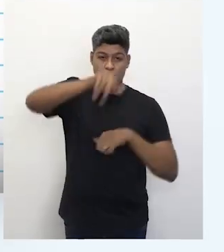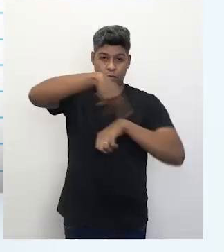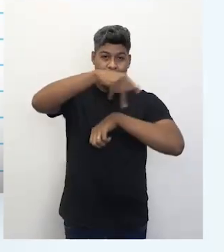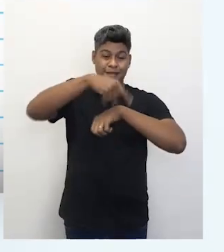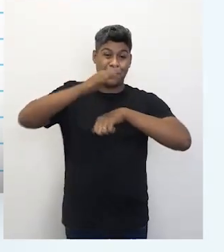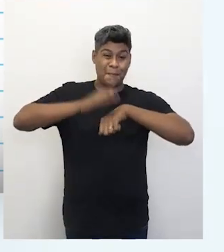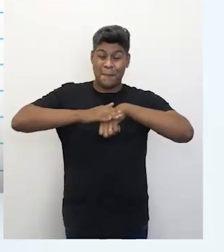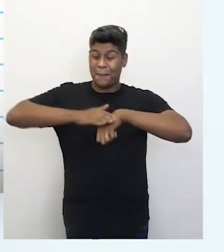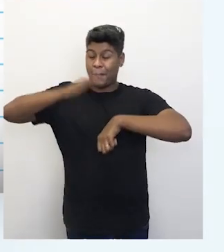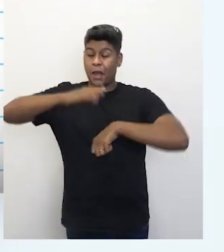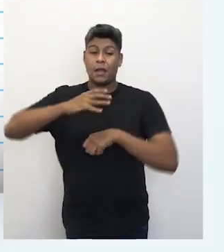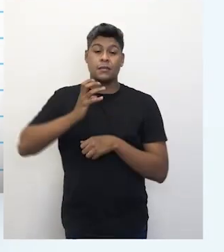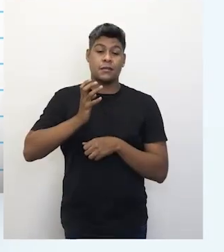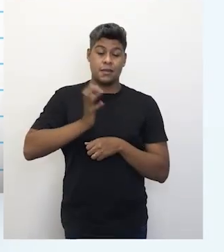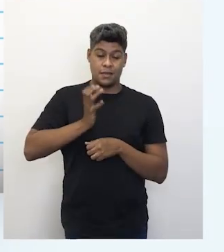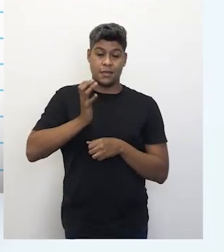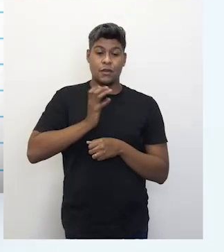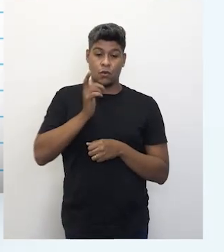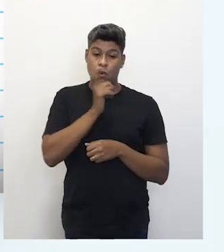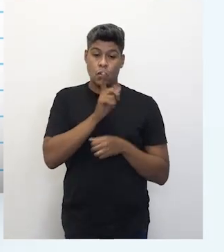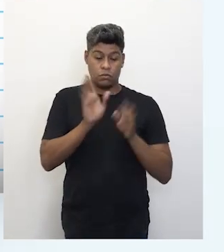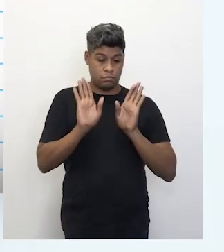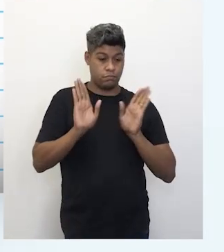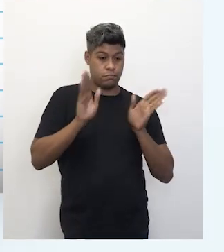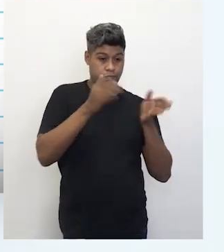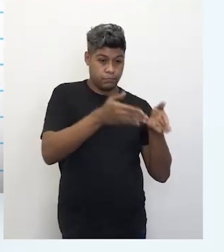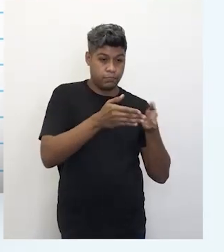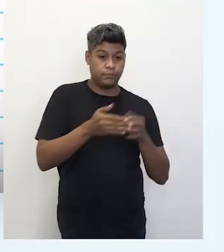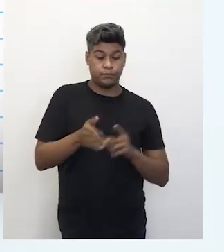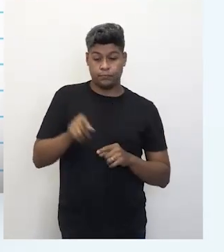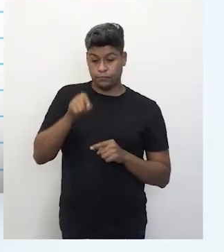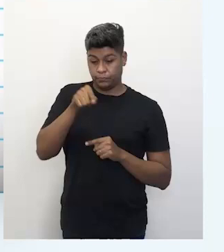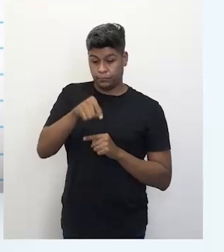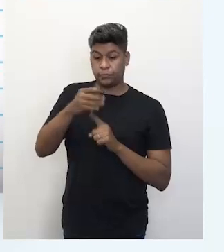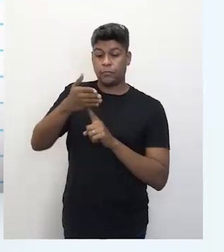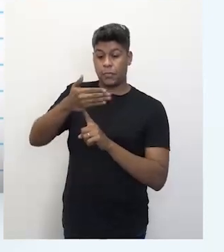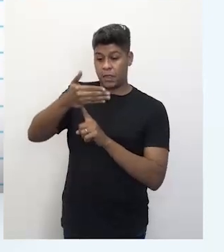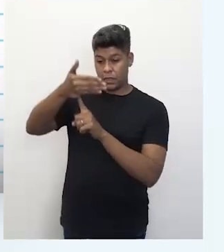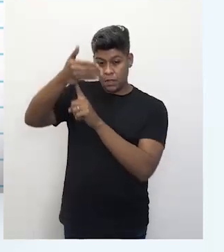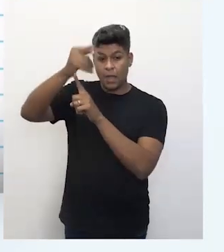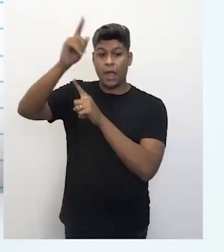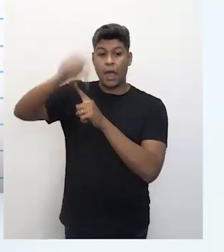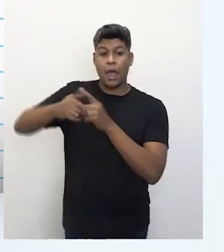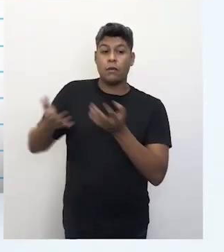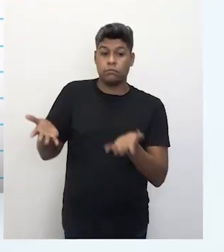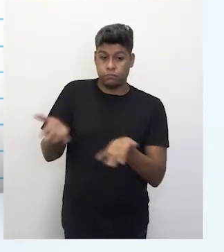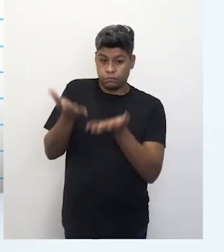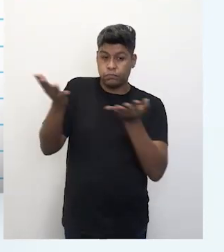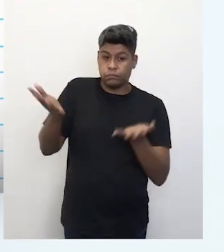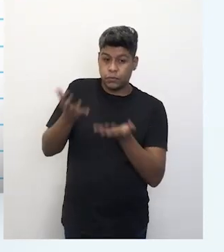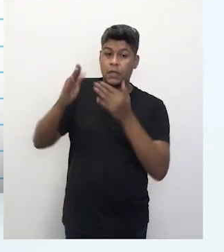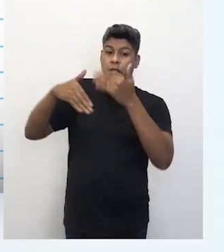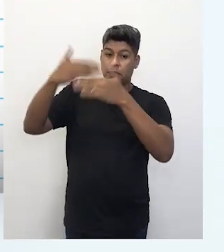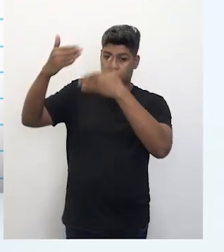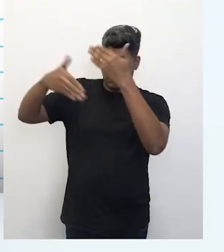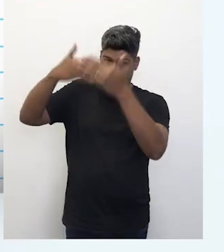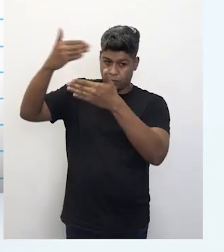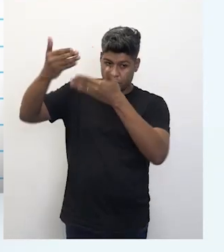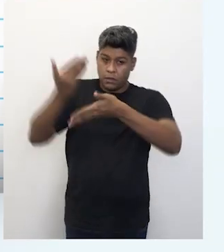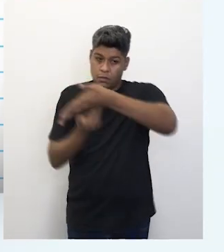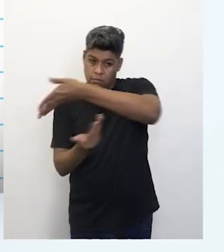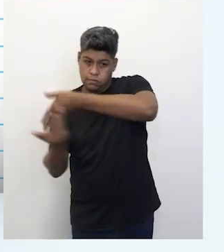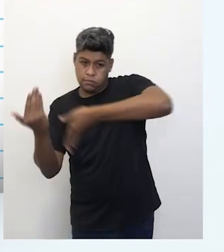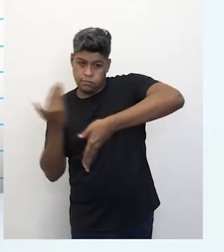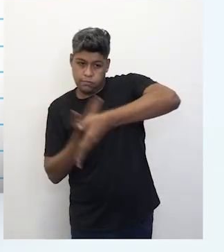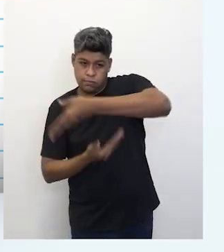países mais ricos a serem direcionados para esse fim o eixo da tecnologia trata sobretudo da promoção de desenvolvimento transferência e